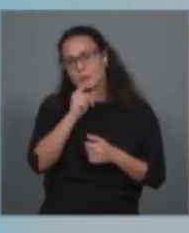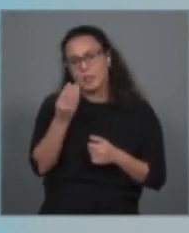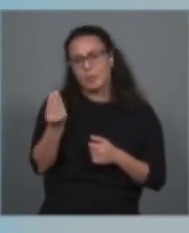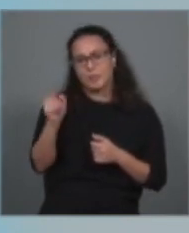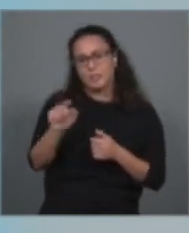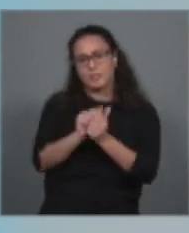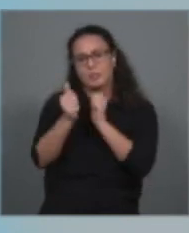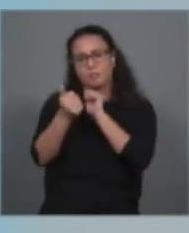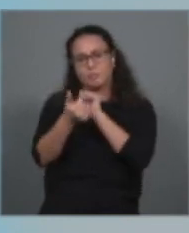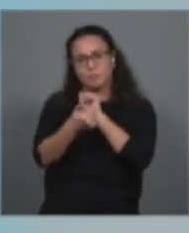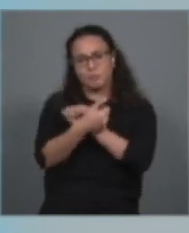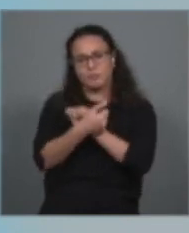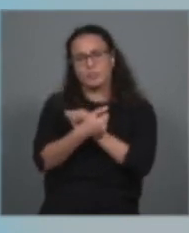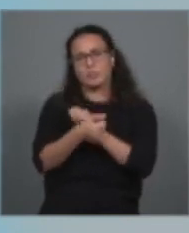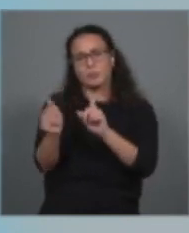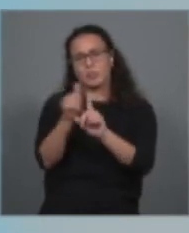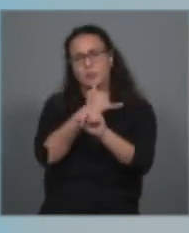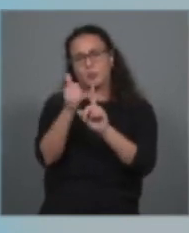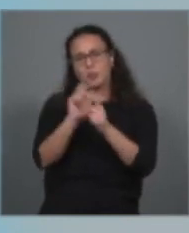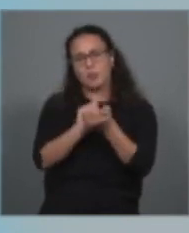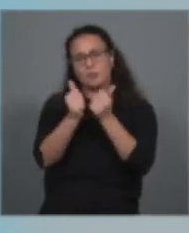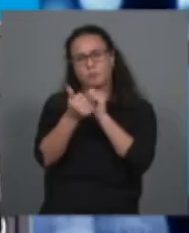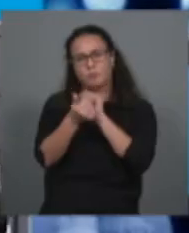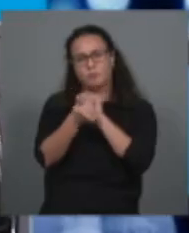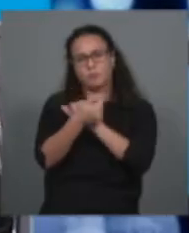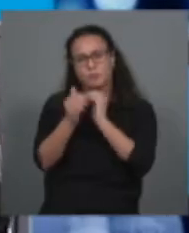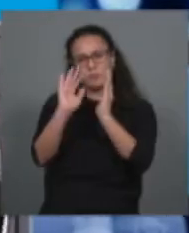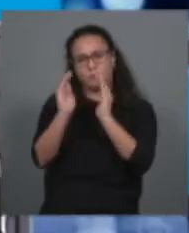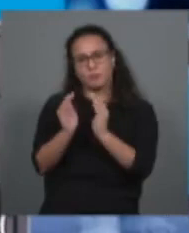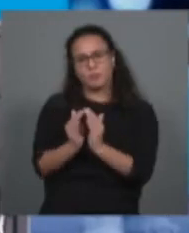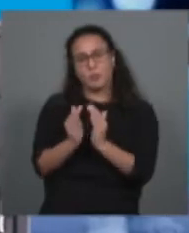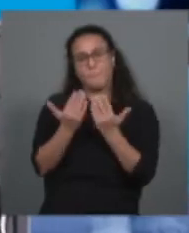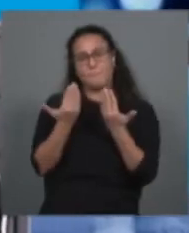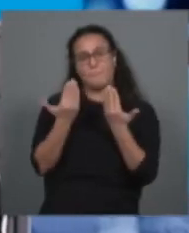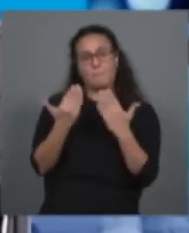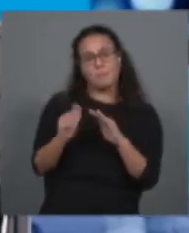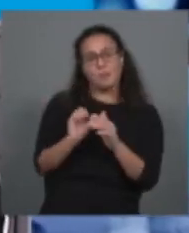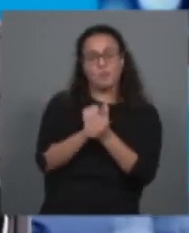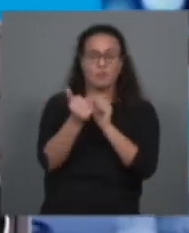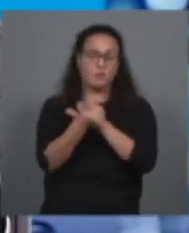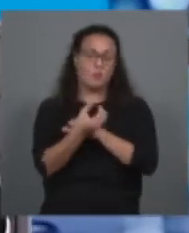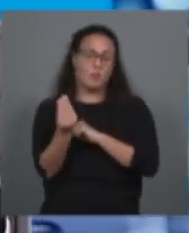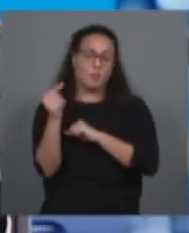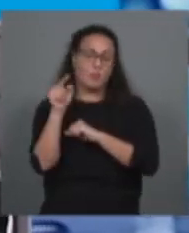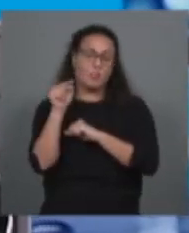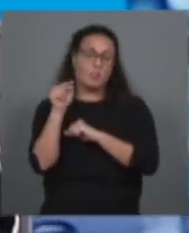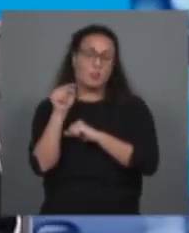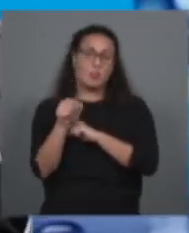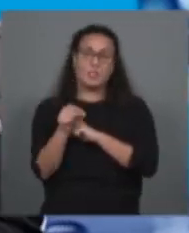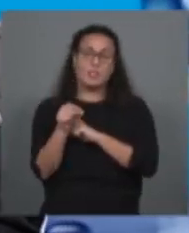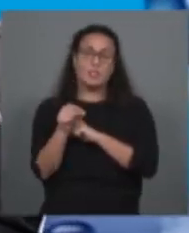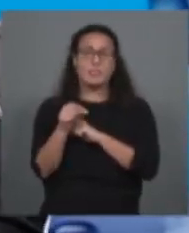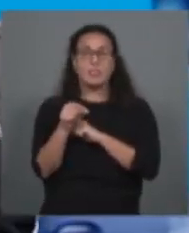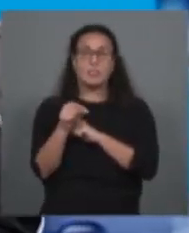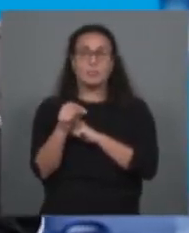também sejam cada vez menos, não é? Mas o terminar o medo implica agir sobre aquilo que me ameaça, não é? Claro. E, portanto,